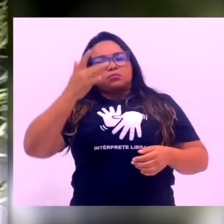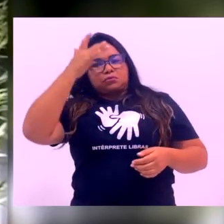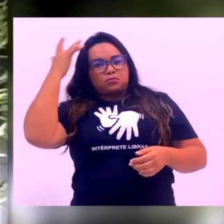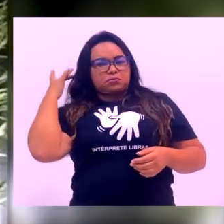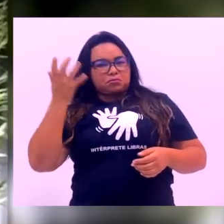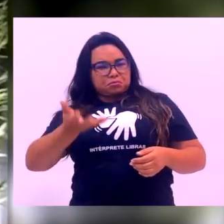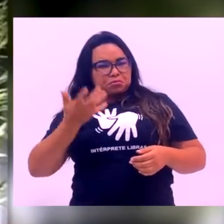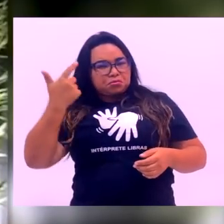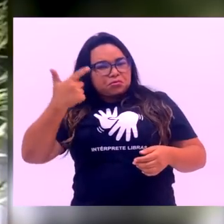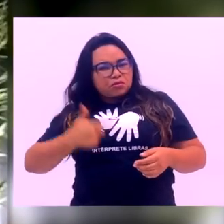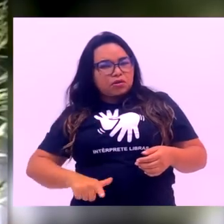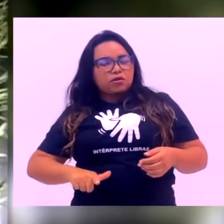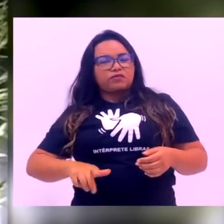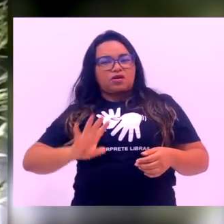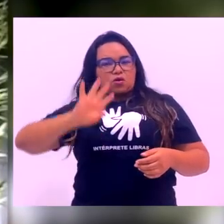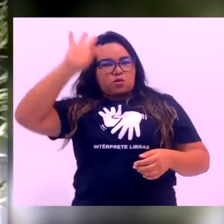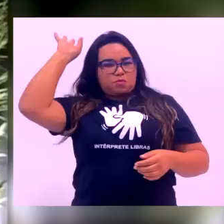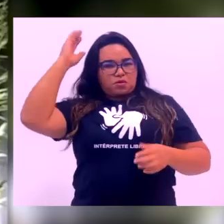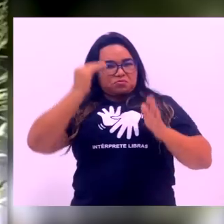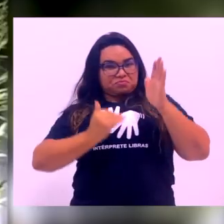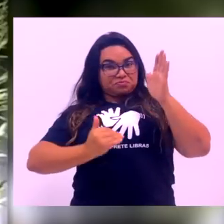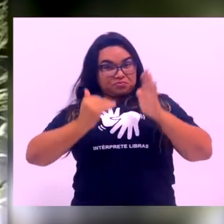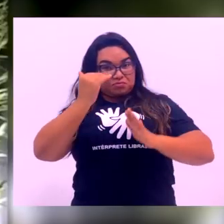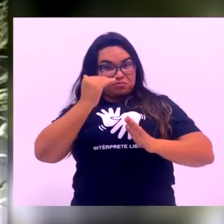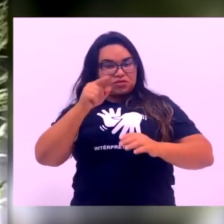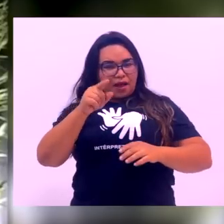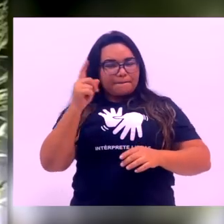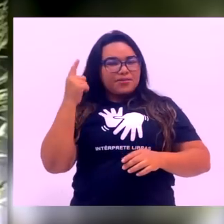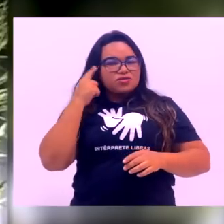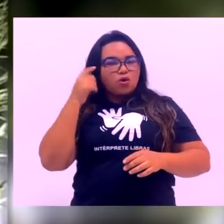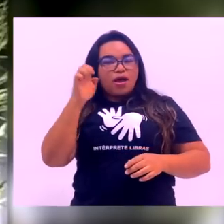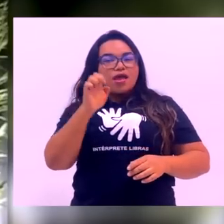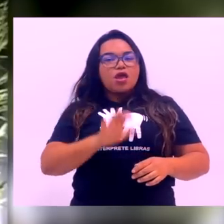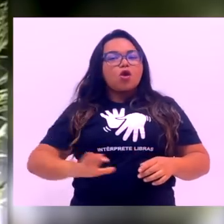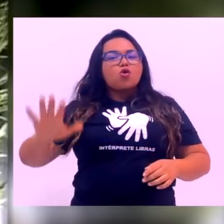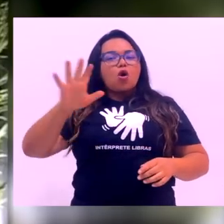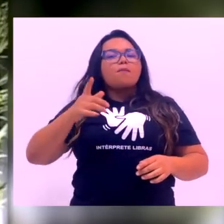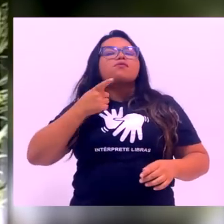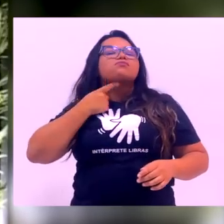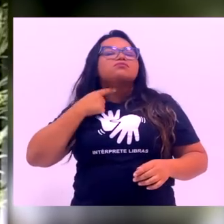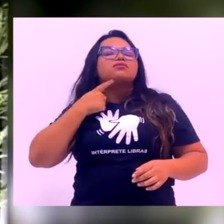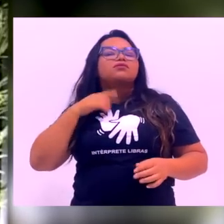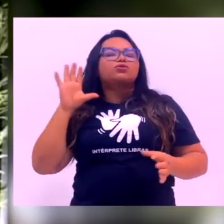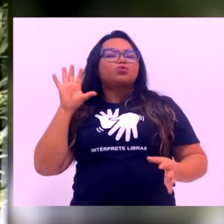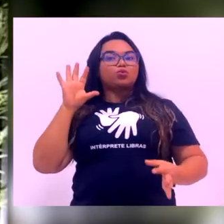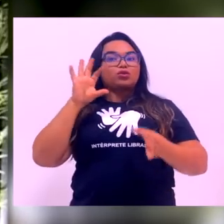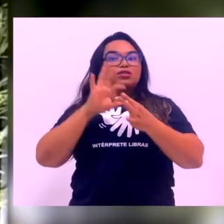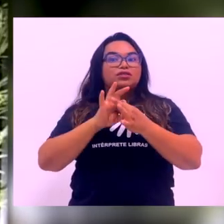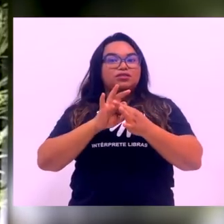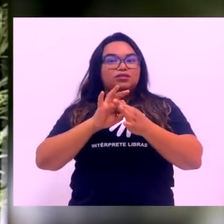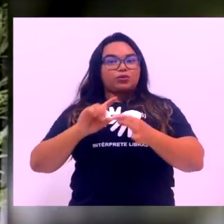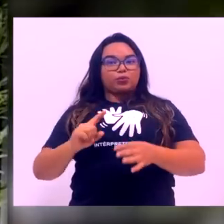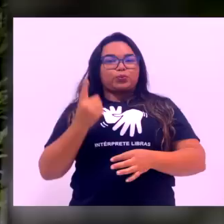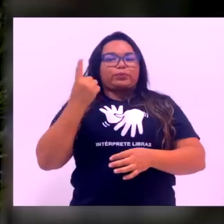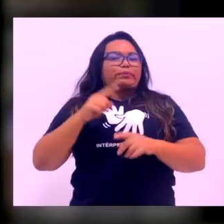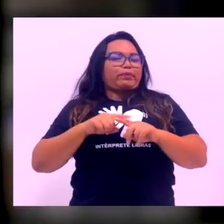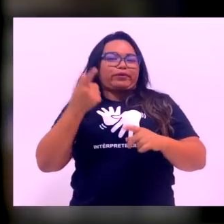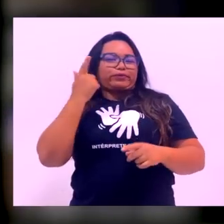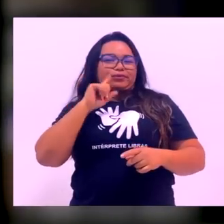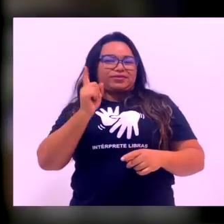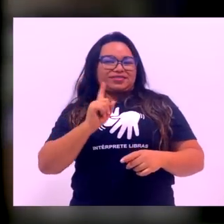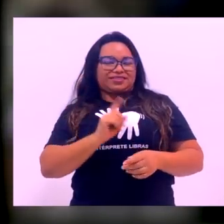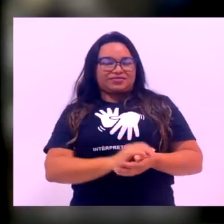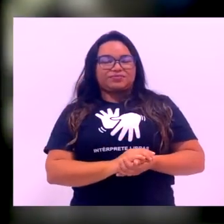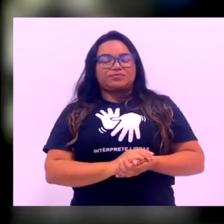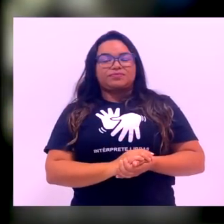É isso que significa a unificação da Europa. Você já pensou sobre isto? Trata-se de um reino dividido. Daniel